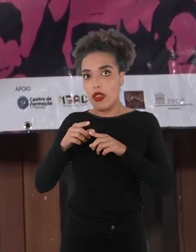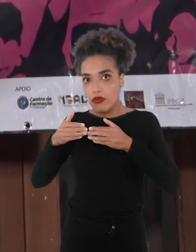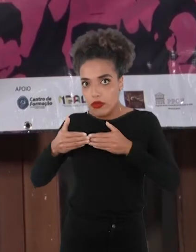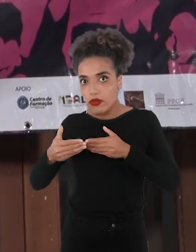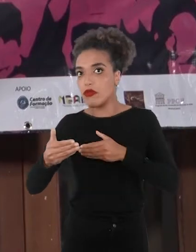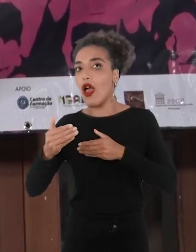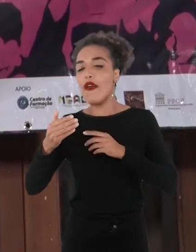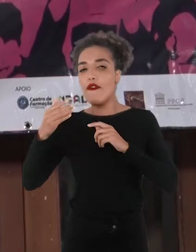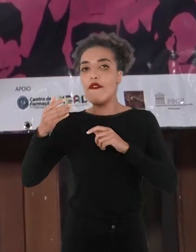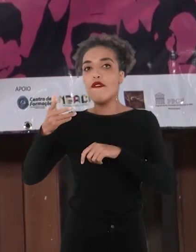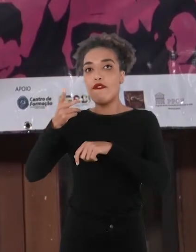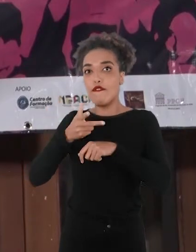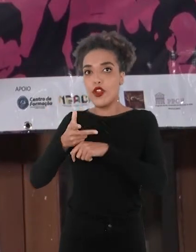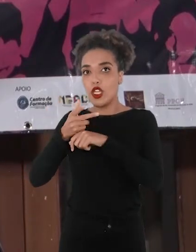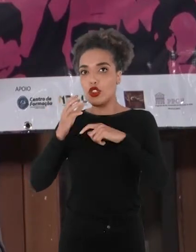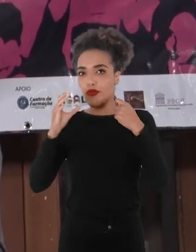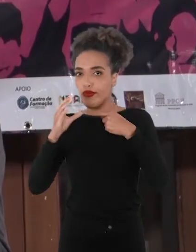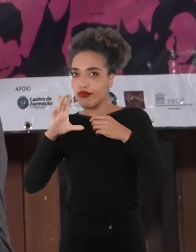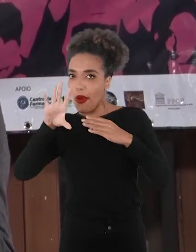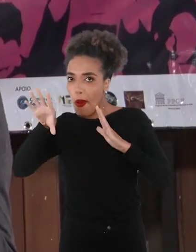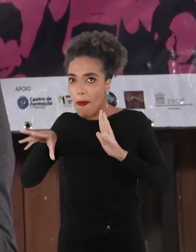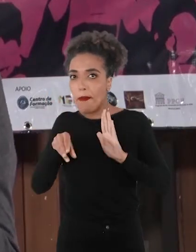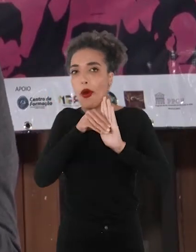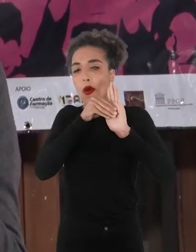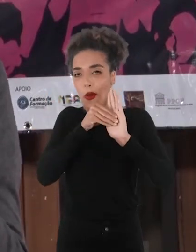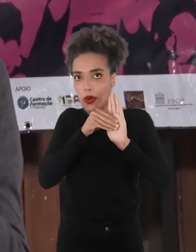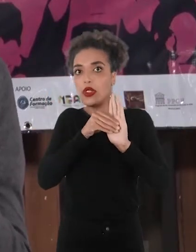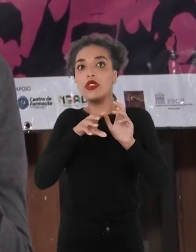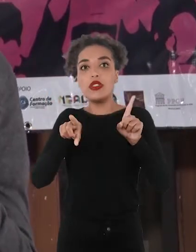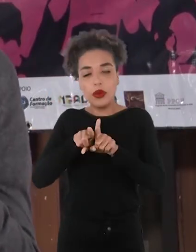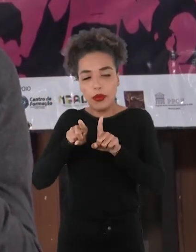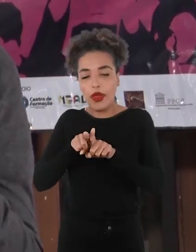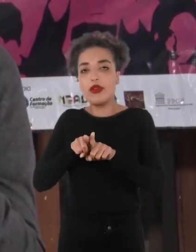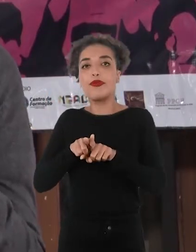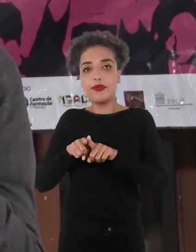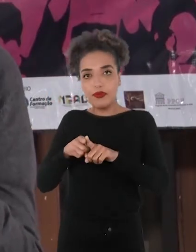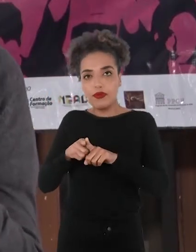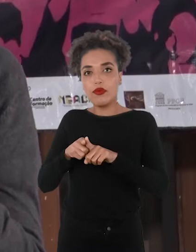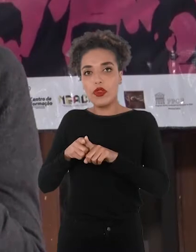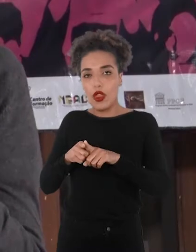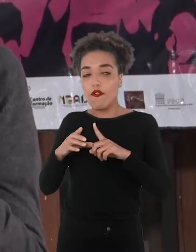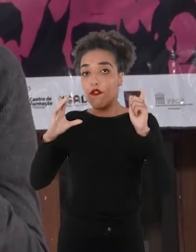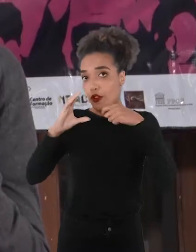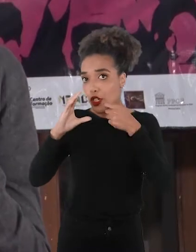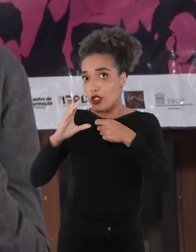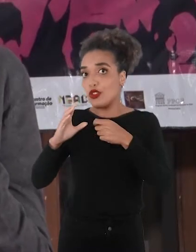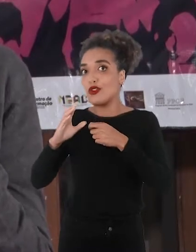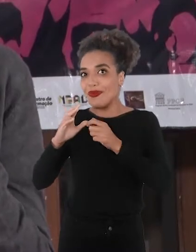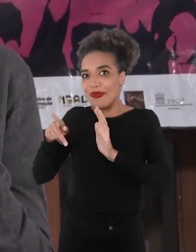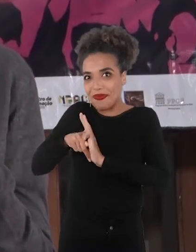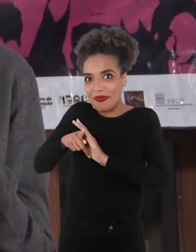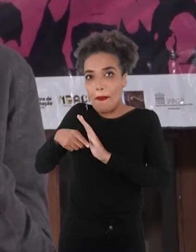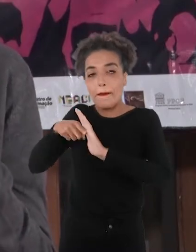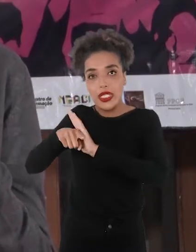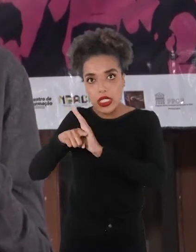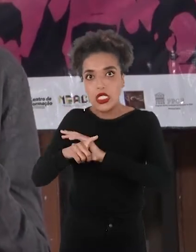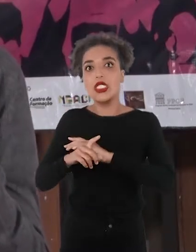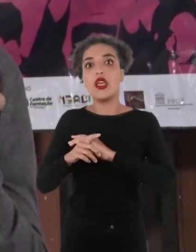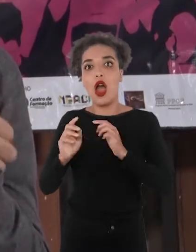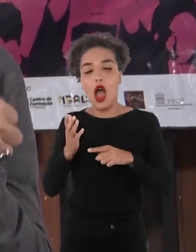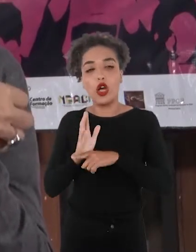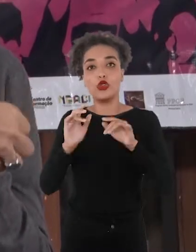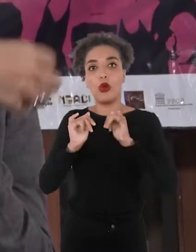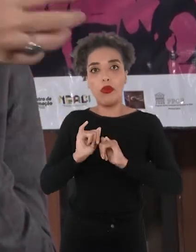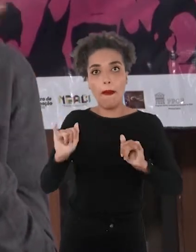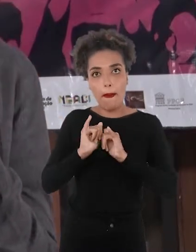também vamos apresentar o vídeo da pesquisa, também mais um material de divulgação da